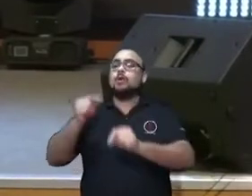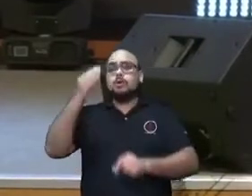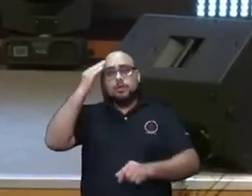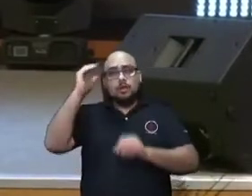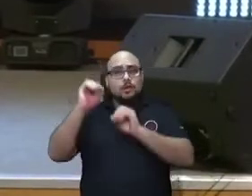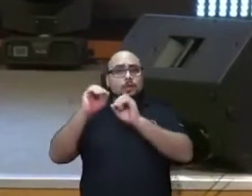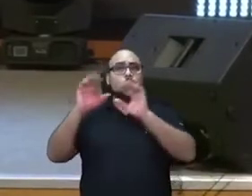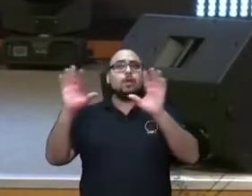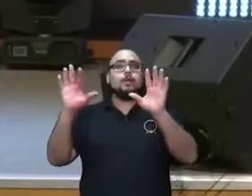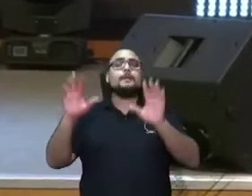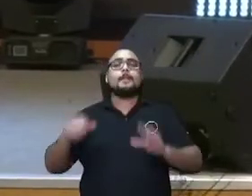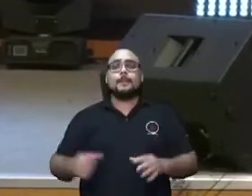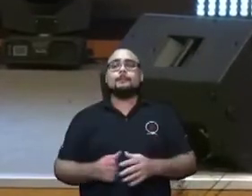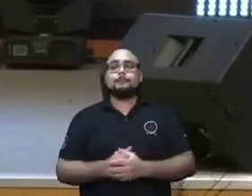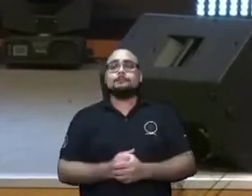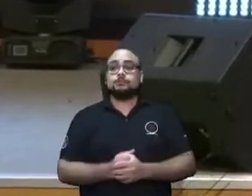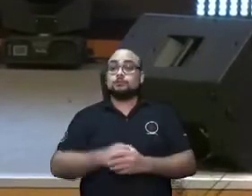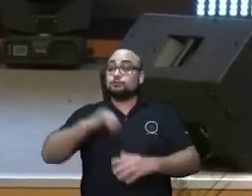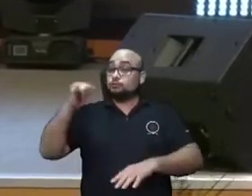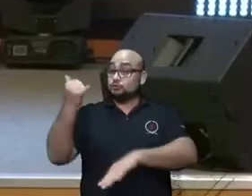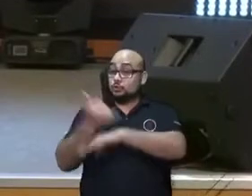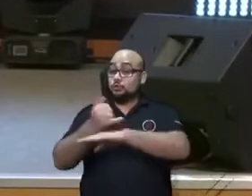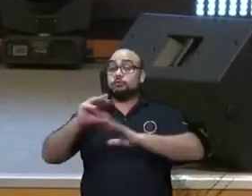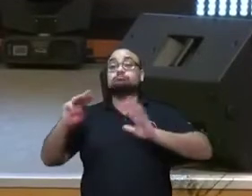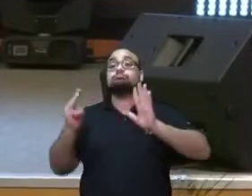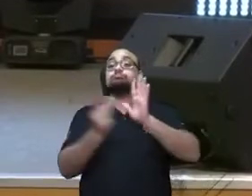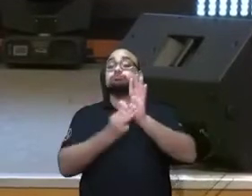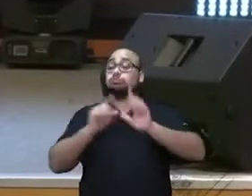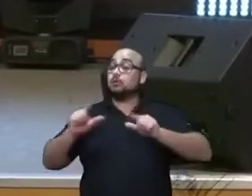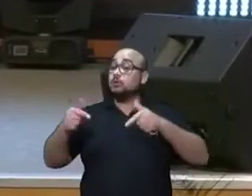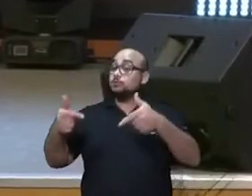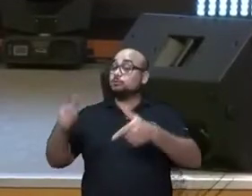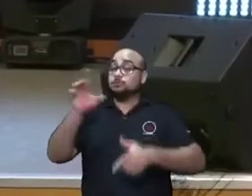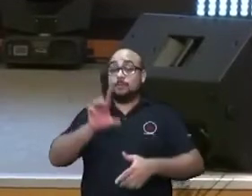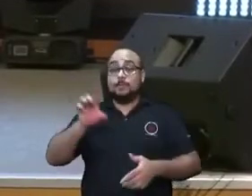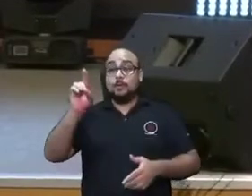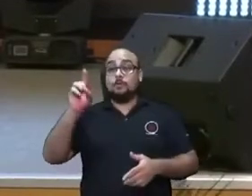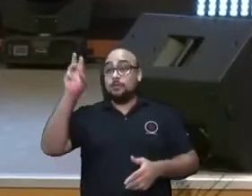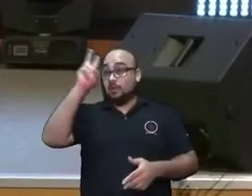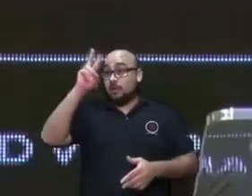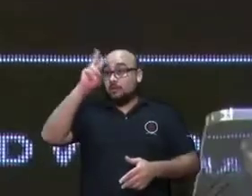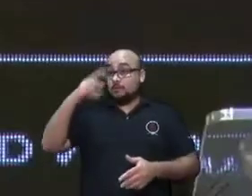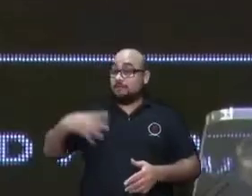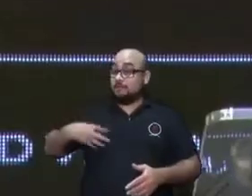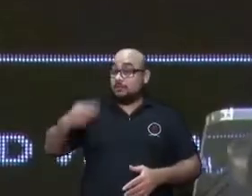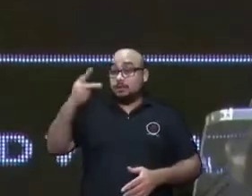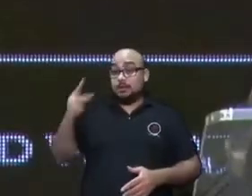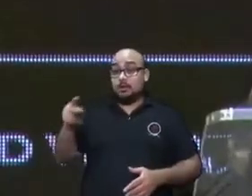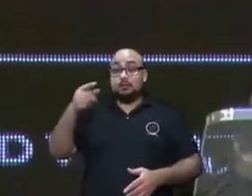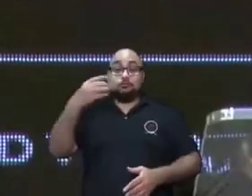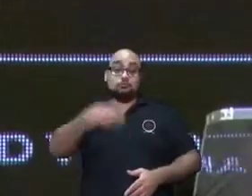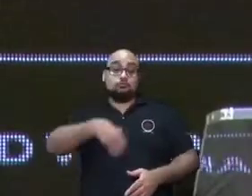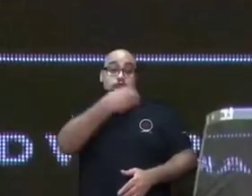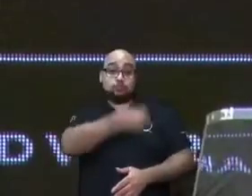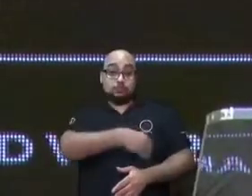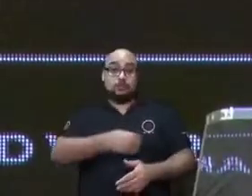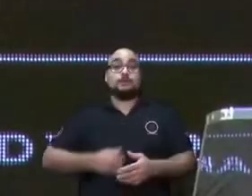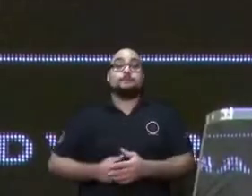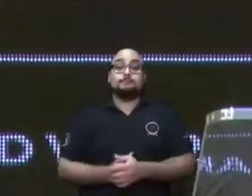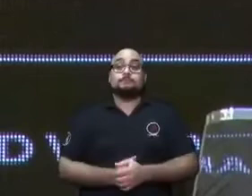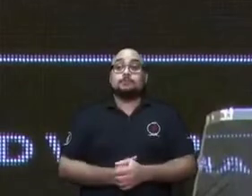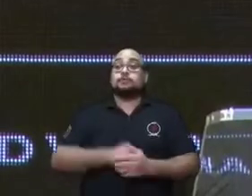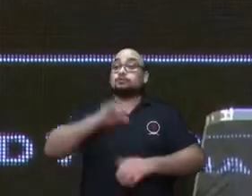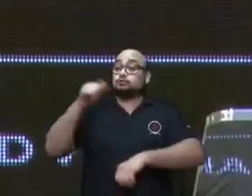por mais que Jacó reconhecesse a ação de Deus na história do seu filho, ele menciona o erro que os seus